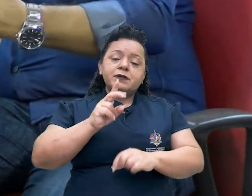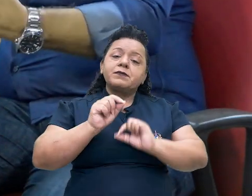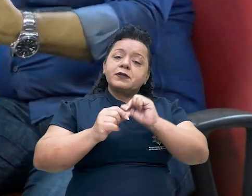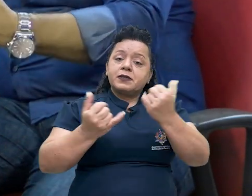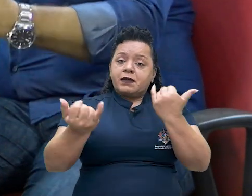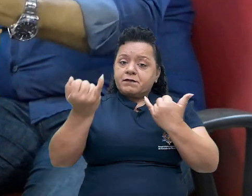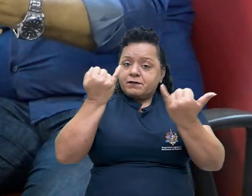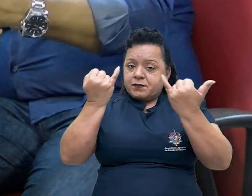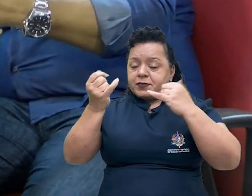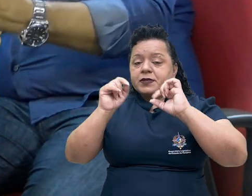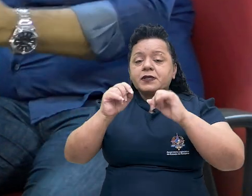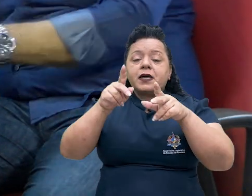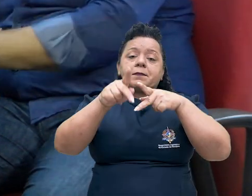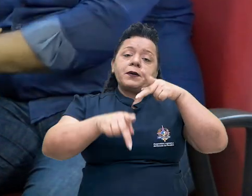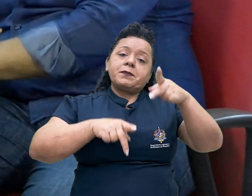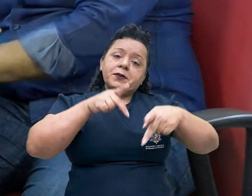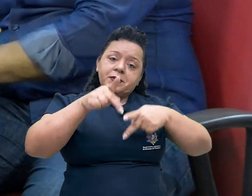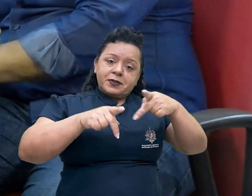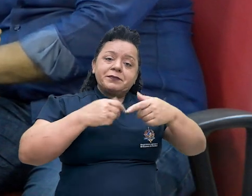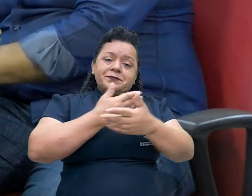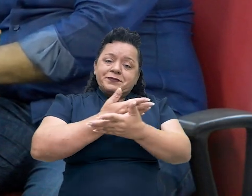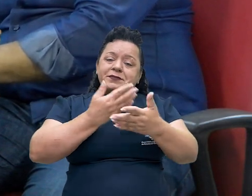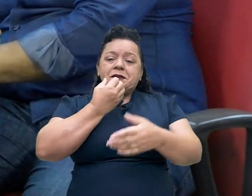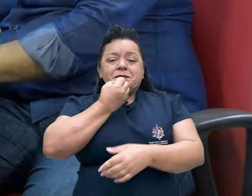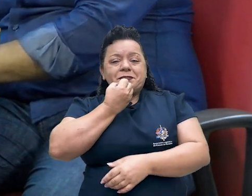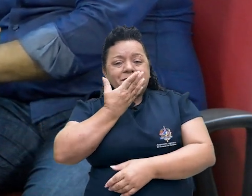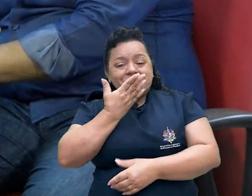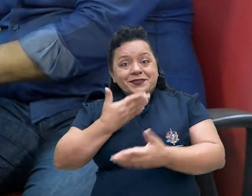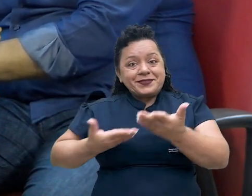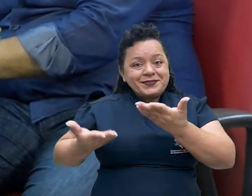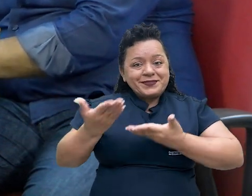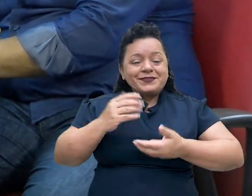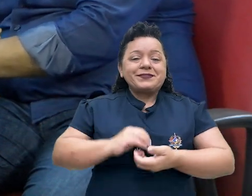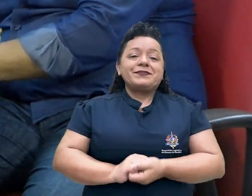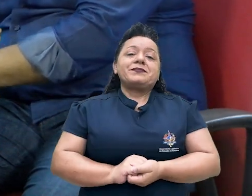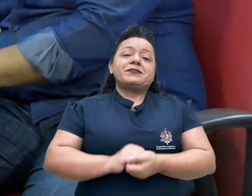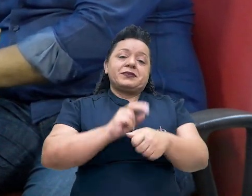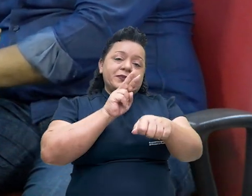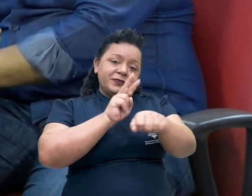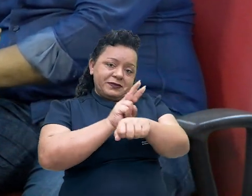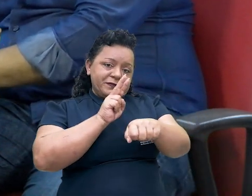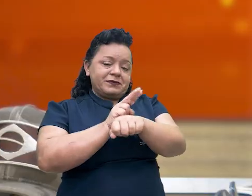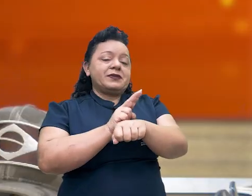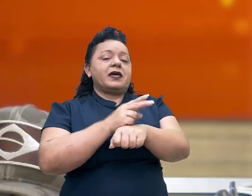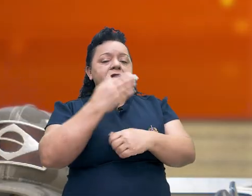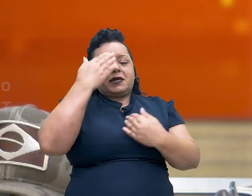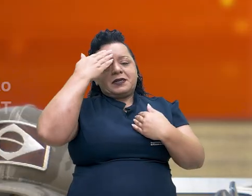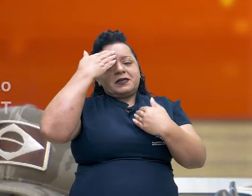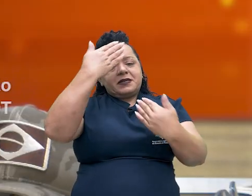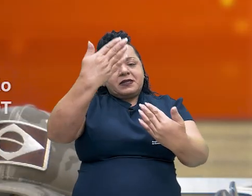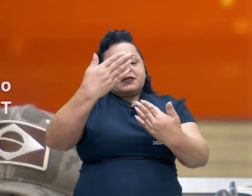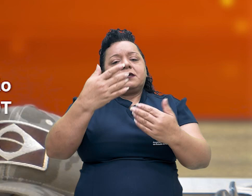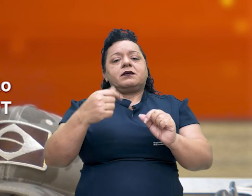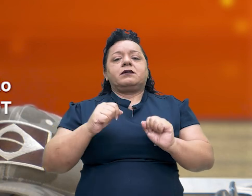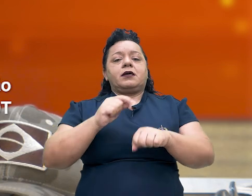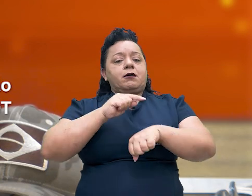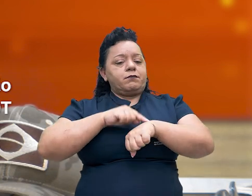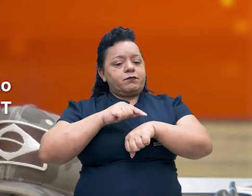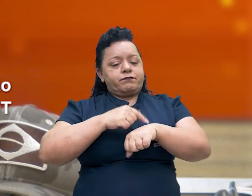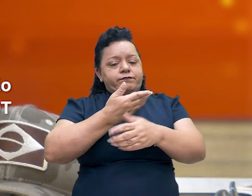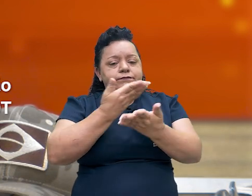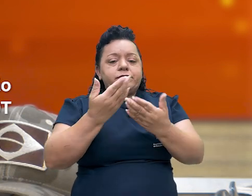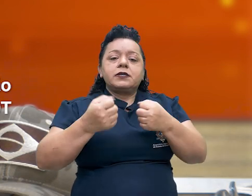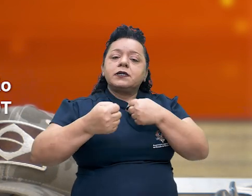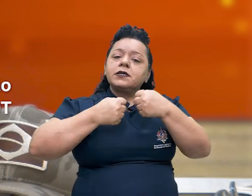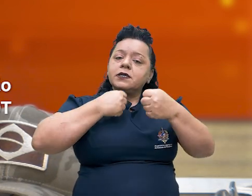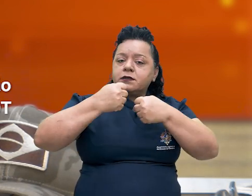vai necessitando da Gente Tá informando a população você volte participar com a gente a Defesa Civil que agradece eu agradeço também